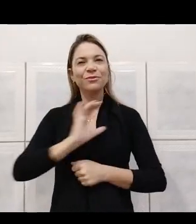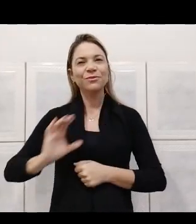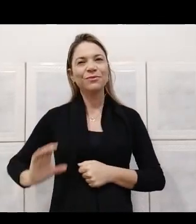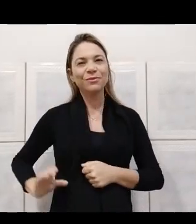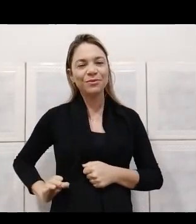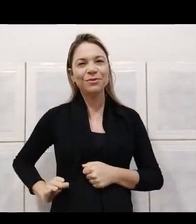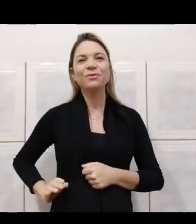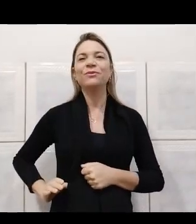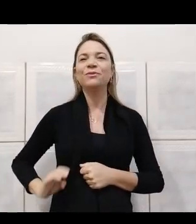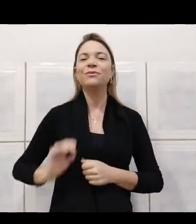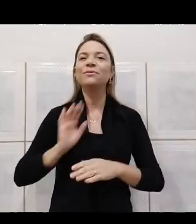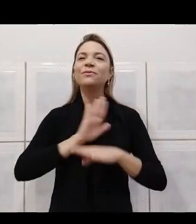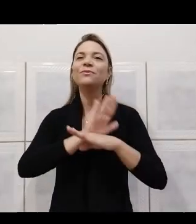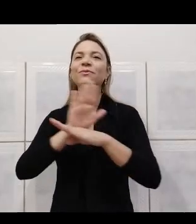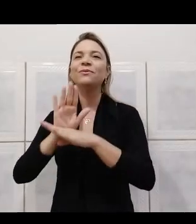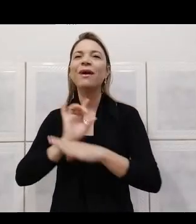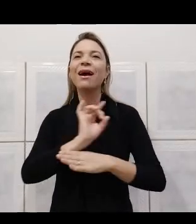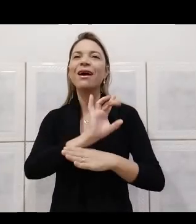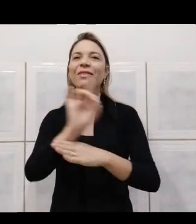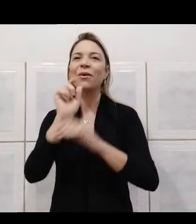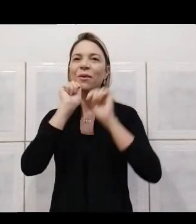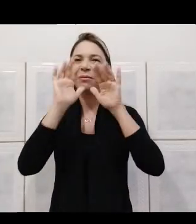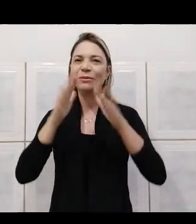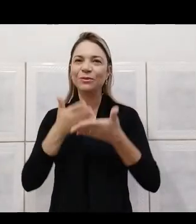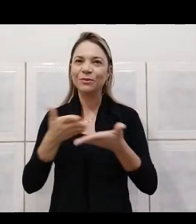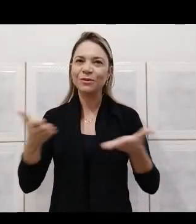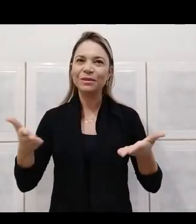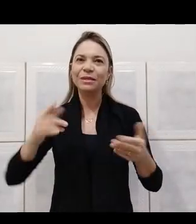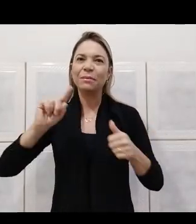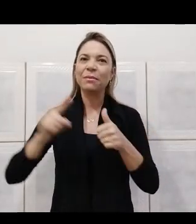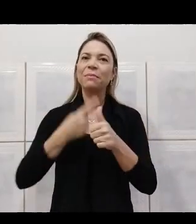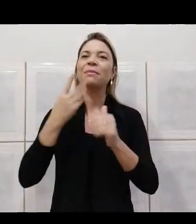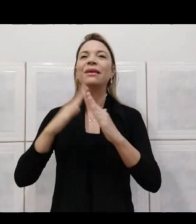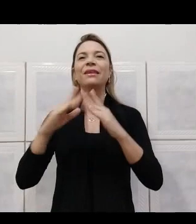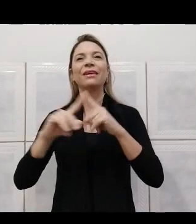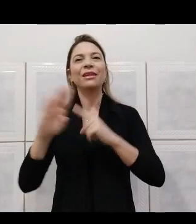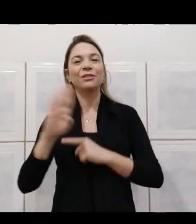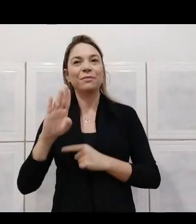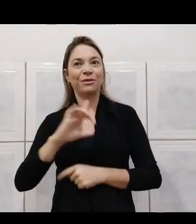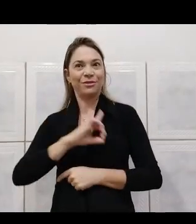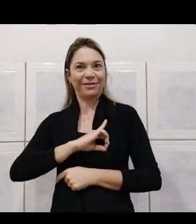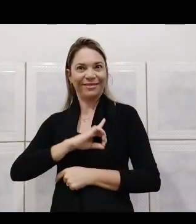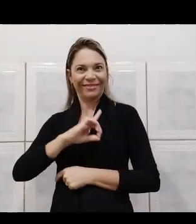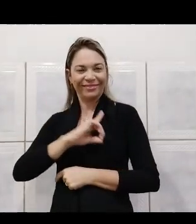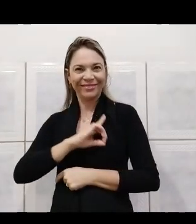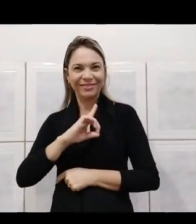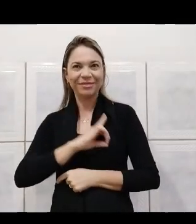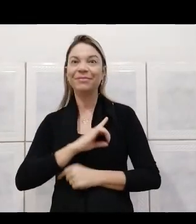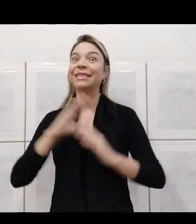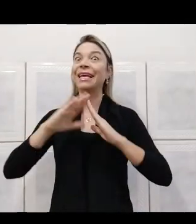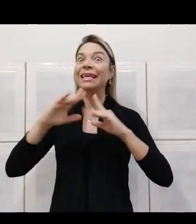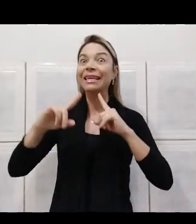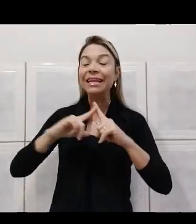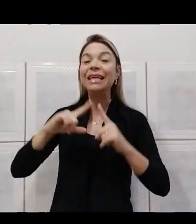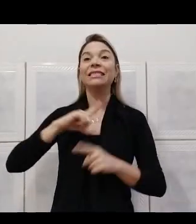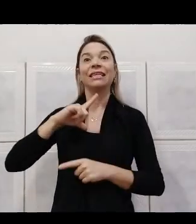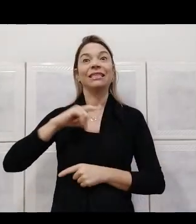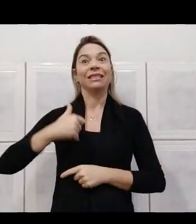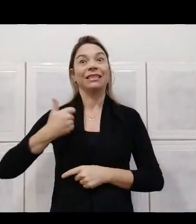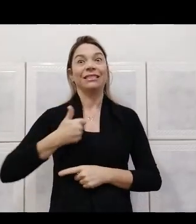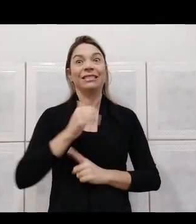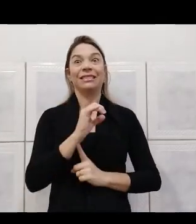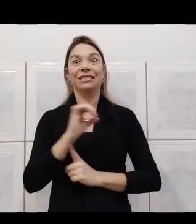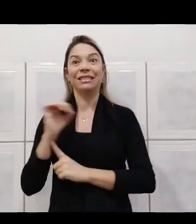um de vocês. A primeira igreja batista em Divinópolis, igreja centenária a serviço do